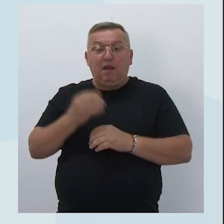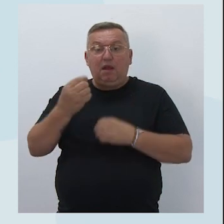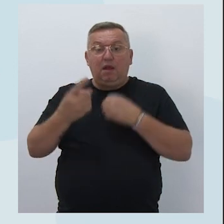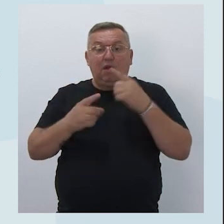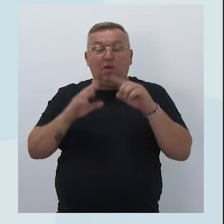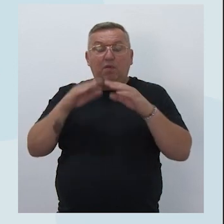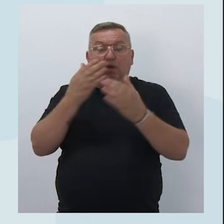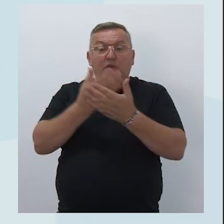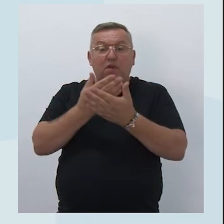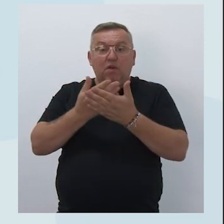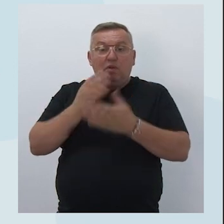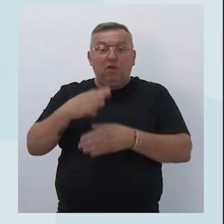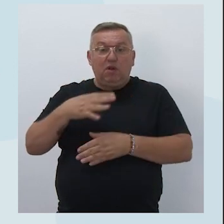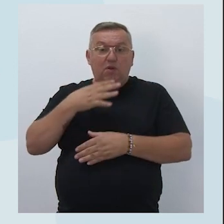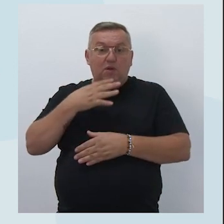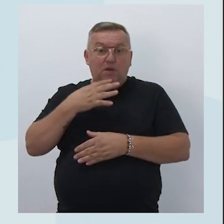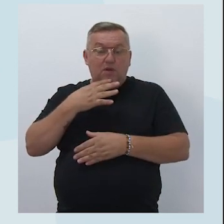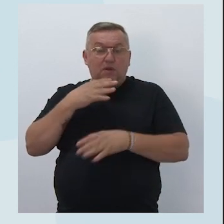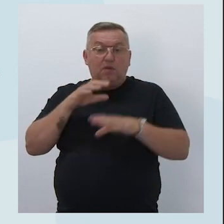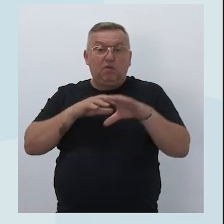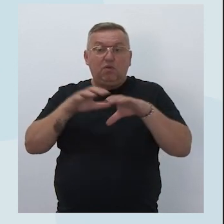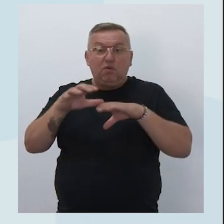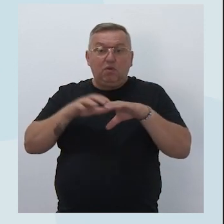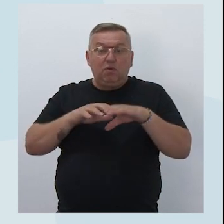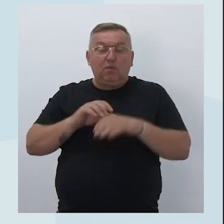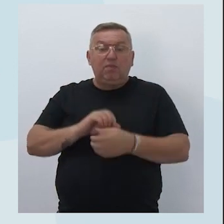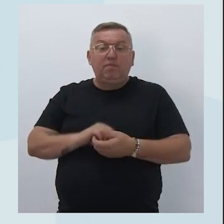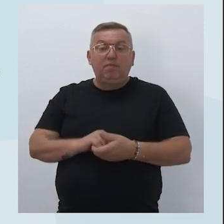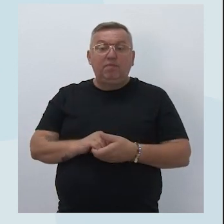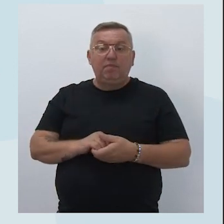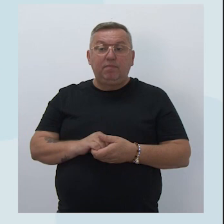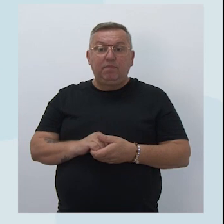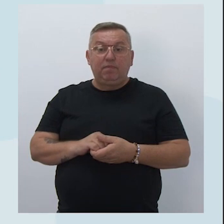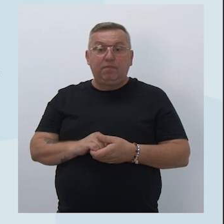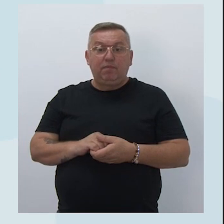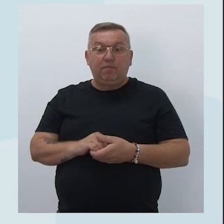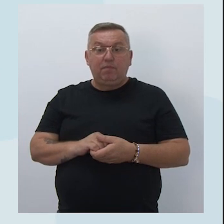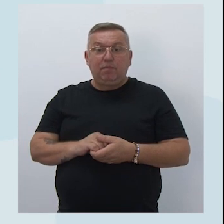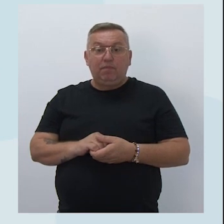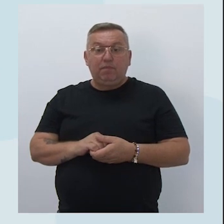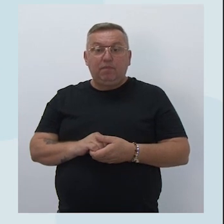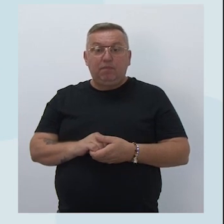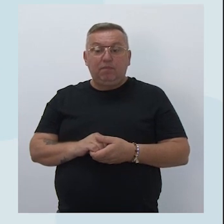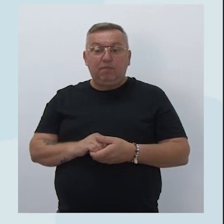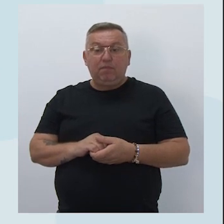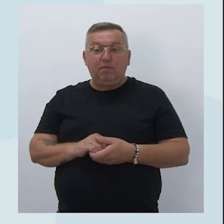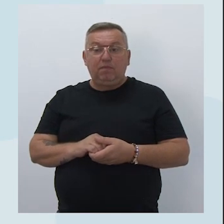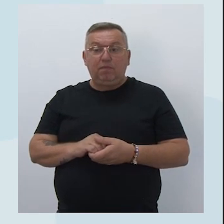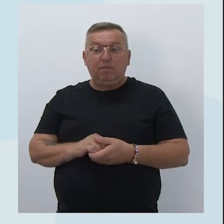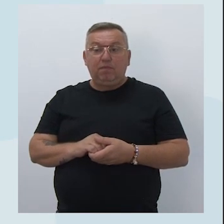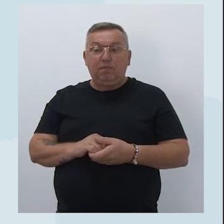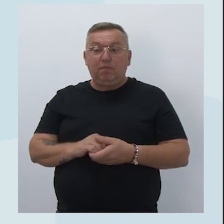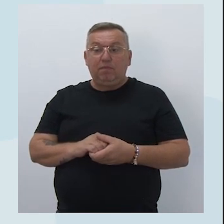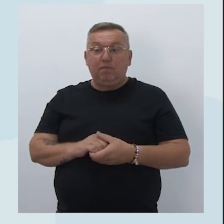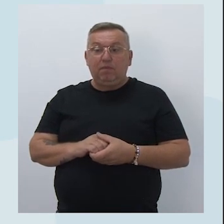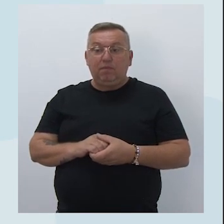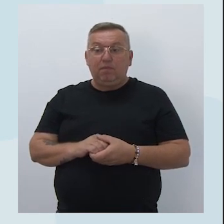já conhecem esse movimento do quinto itinerário. Passa o slide para mim, por favor.